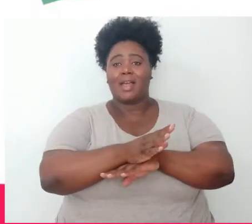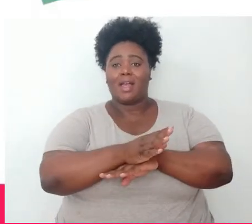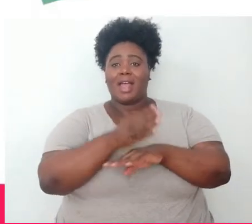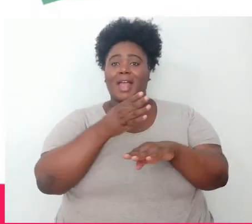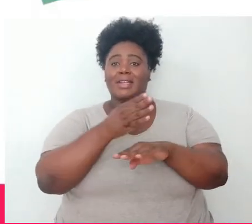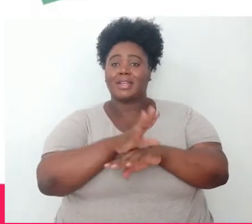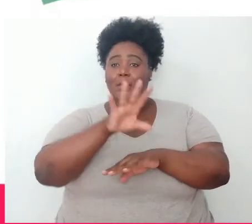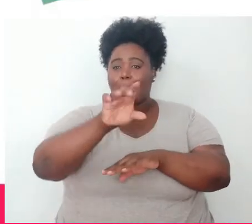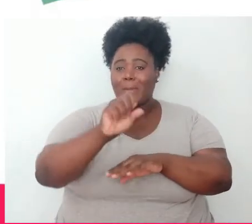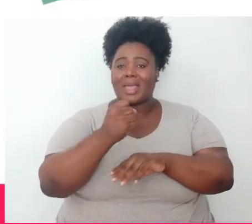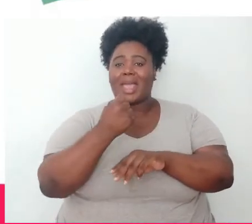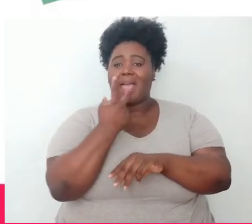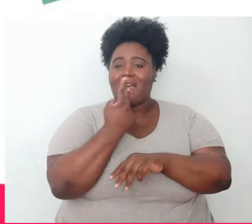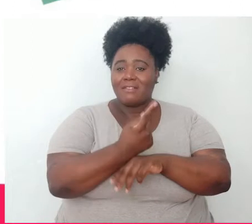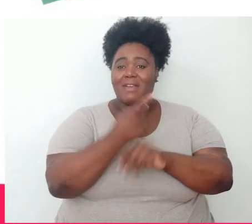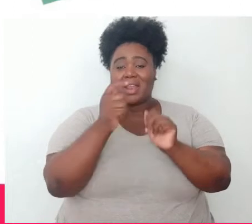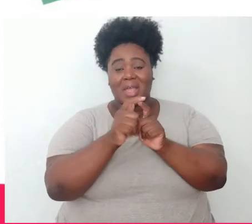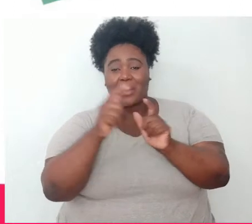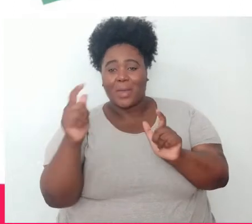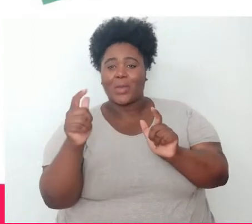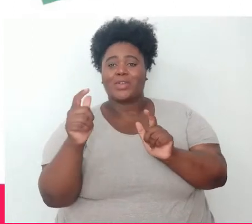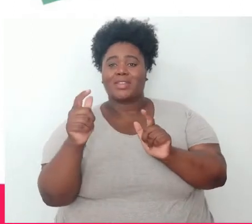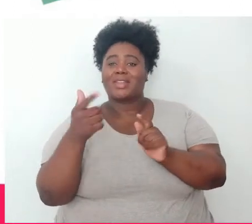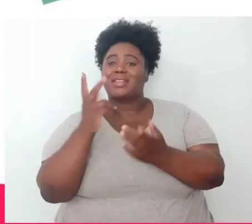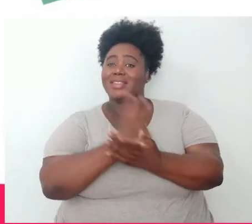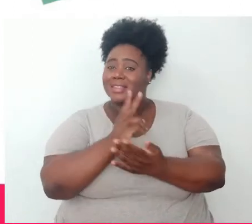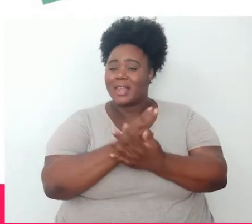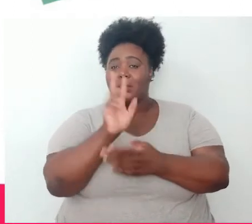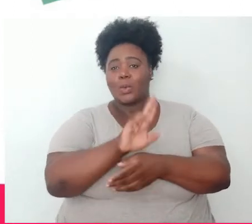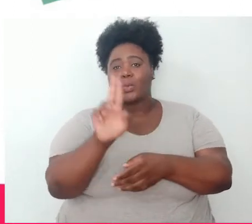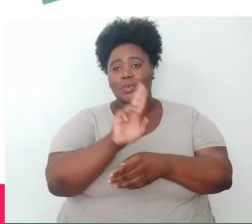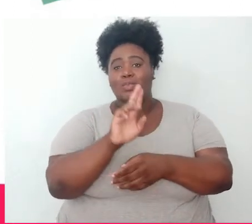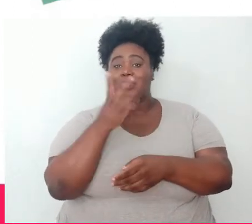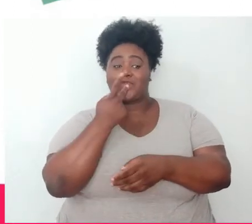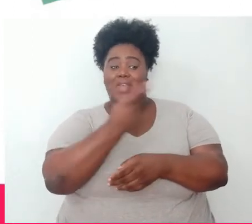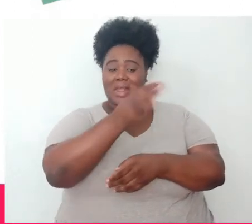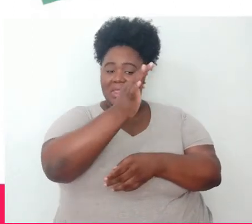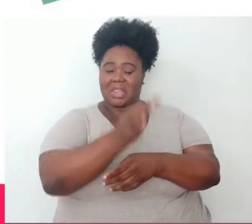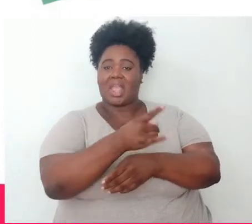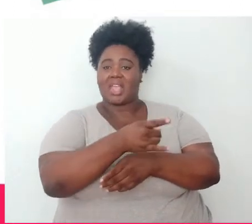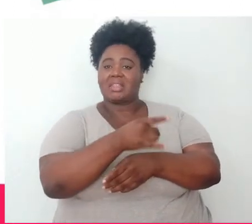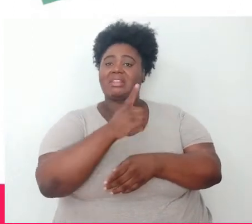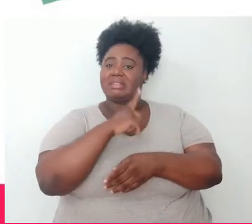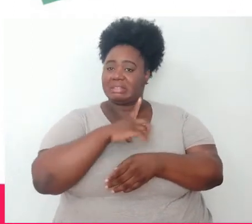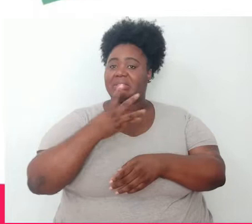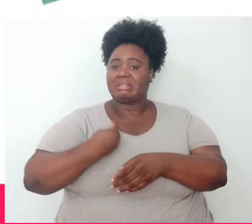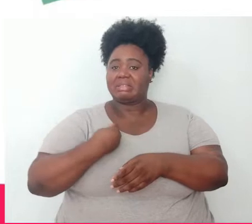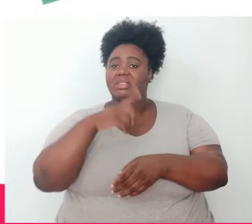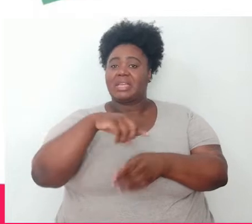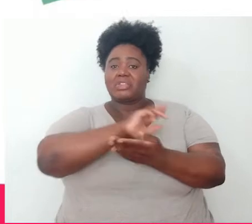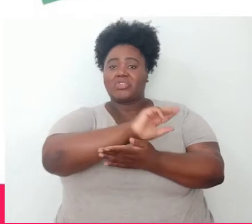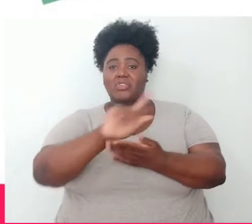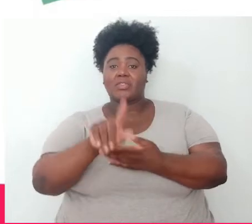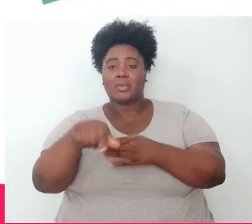esses discursos hegemônicos que estão sempre no mecanismo de afirmar uma existência de